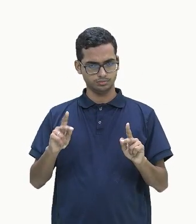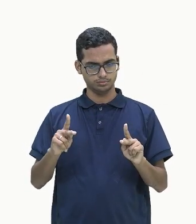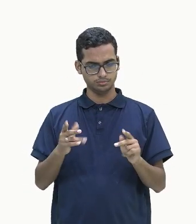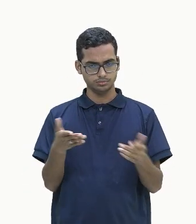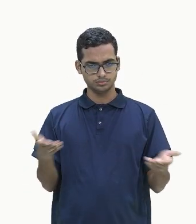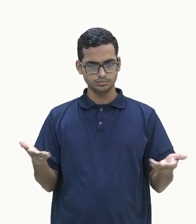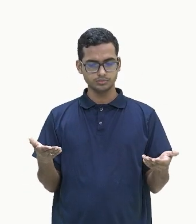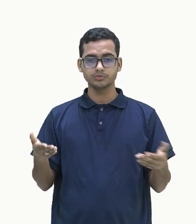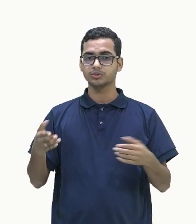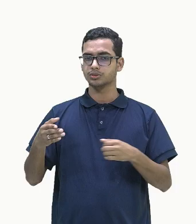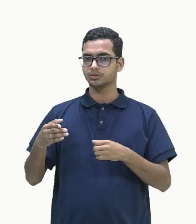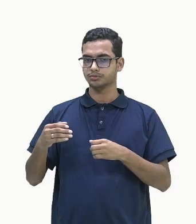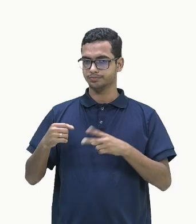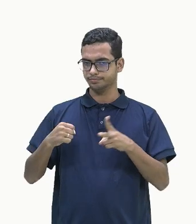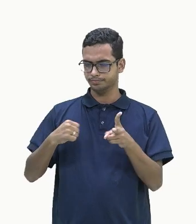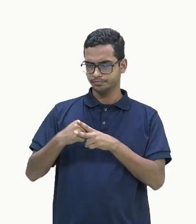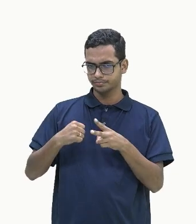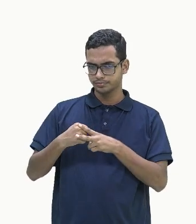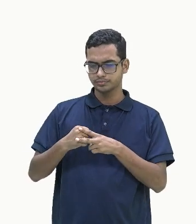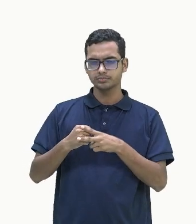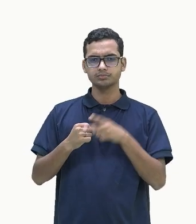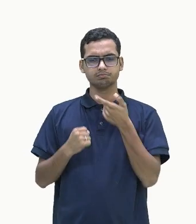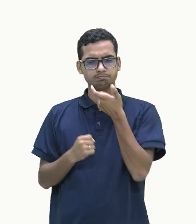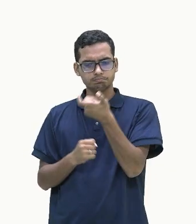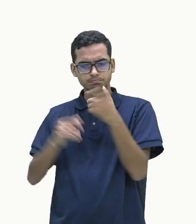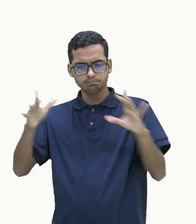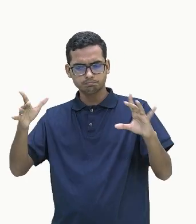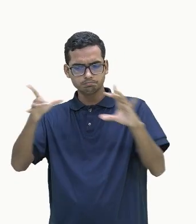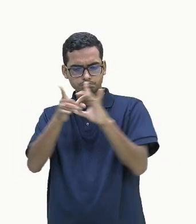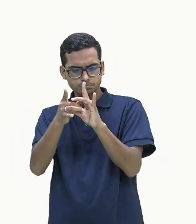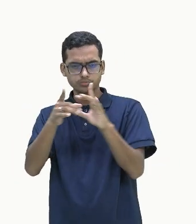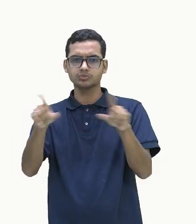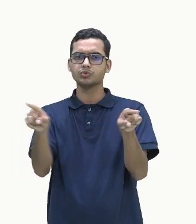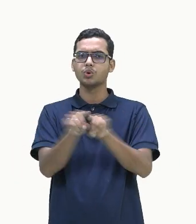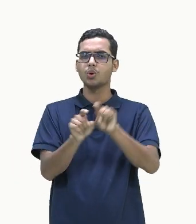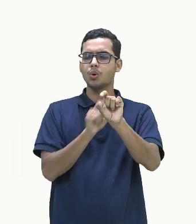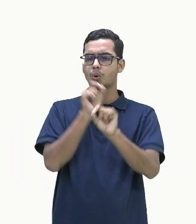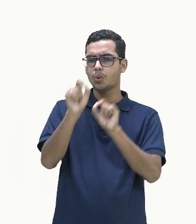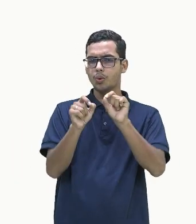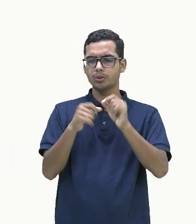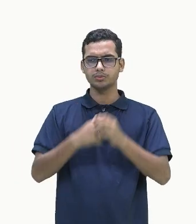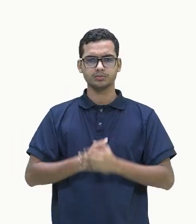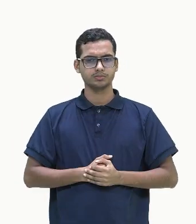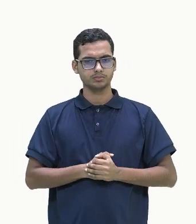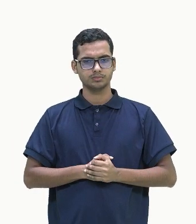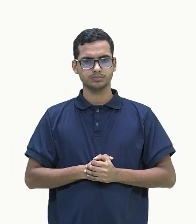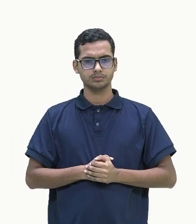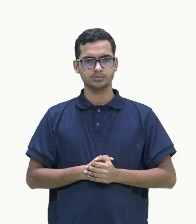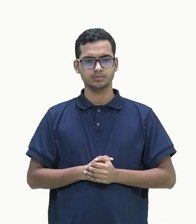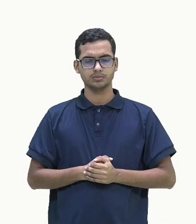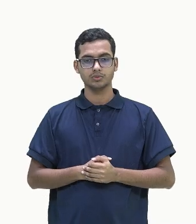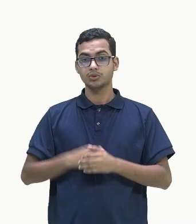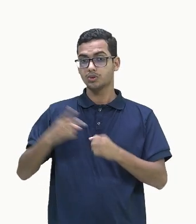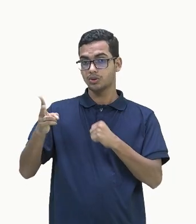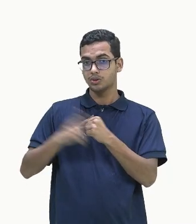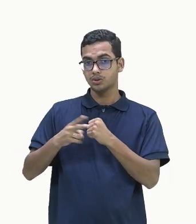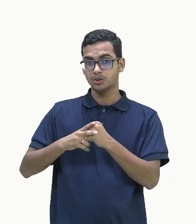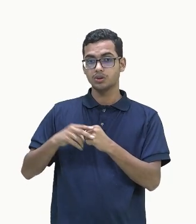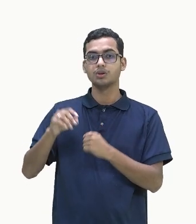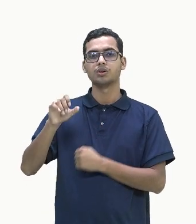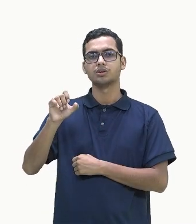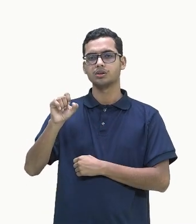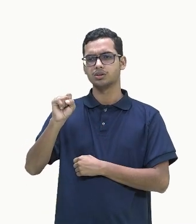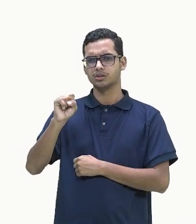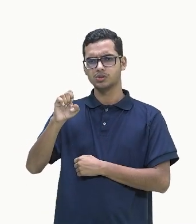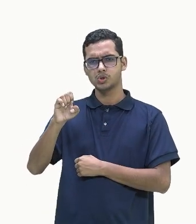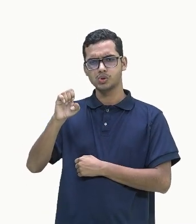de ligações, lembrem aí, por exemplo, de formas, na maioria das vezes, tá? Formas do verbo ser, do verbo estar,